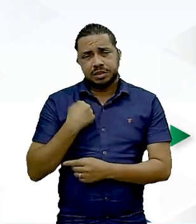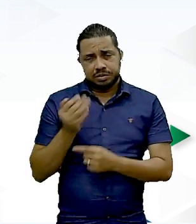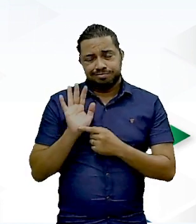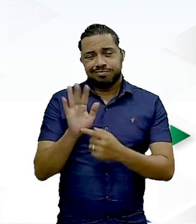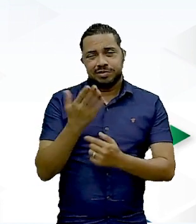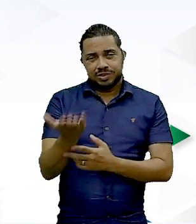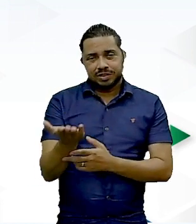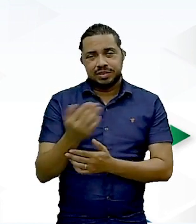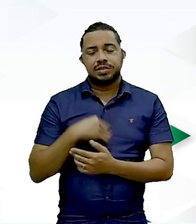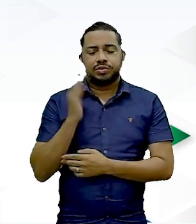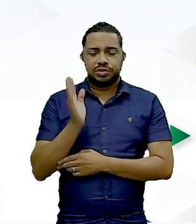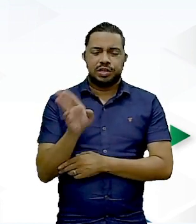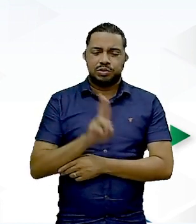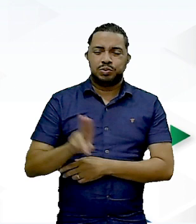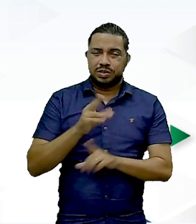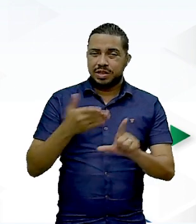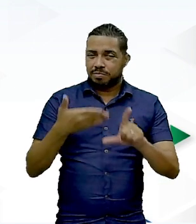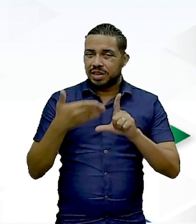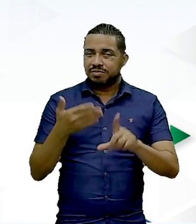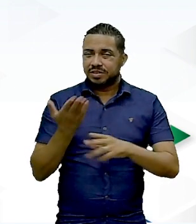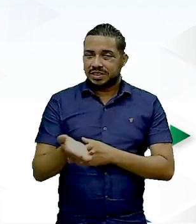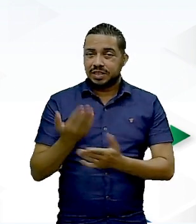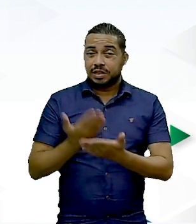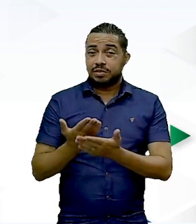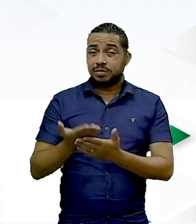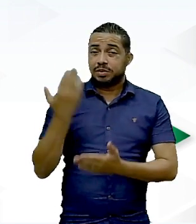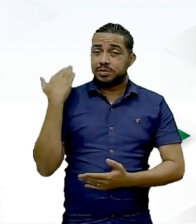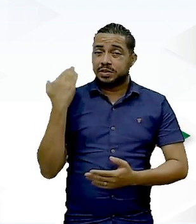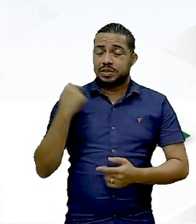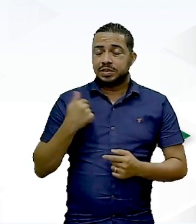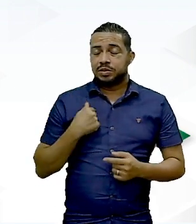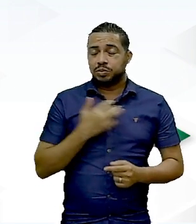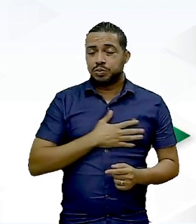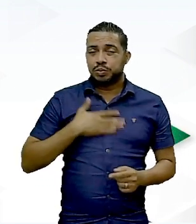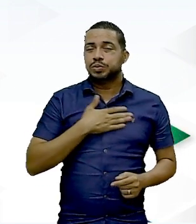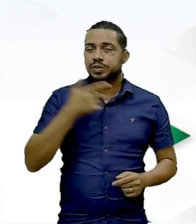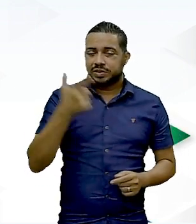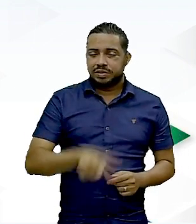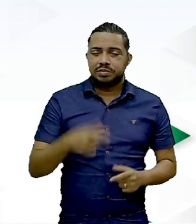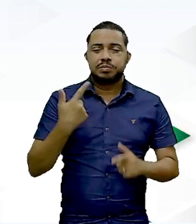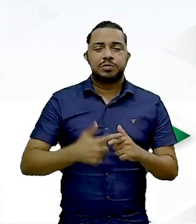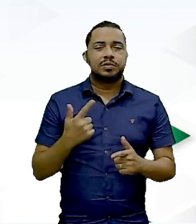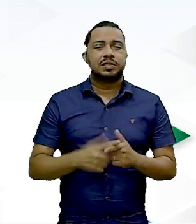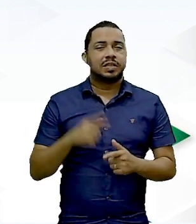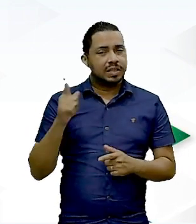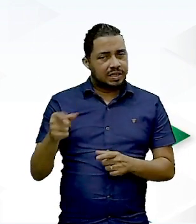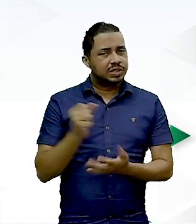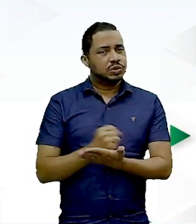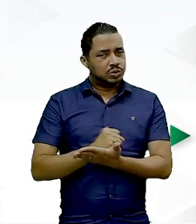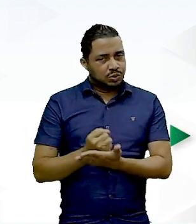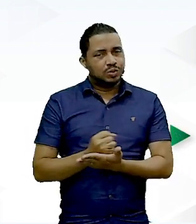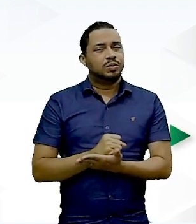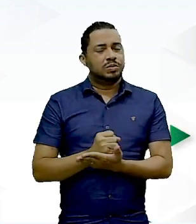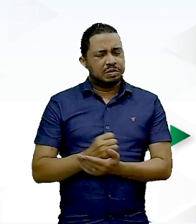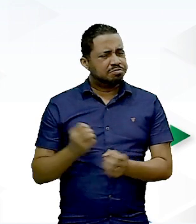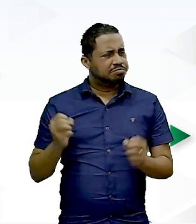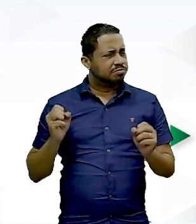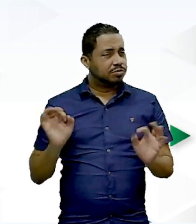Já usei essa plataforma nas aulas anteriores, mas eu gosto de repetir aqui, porque o WordWall é muito